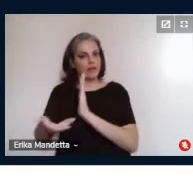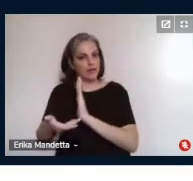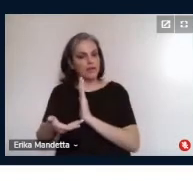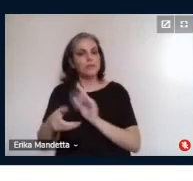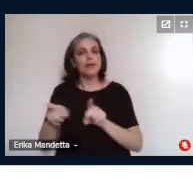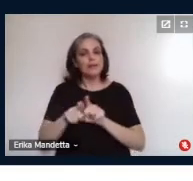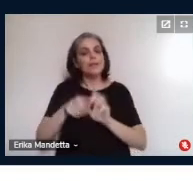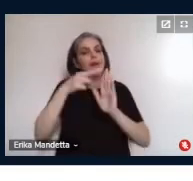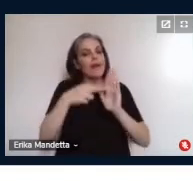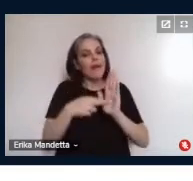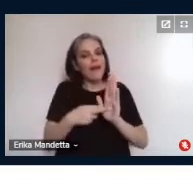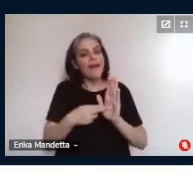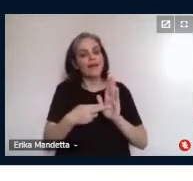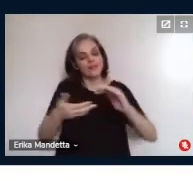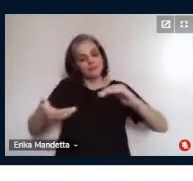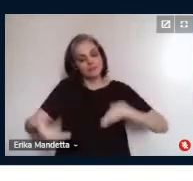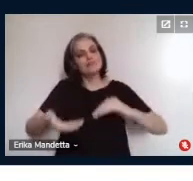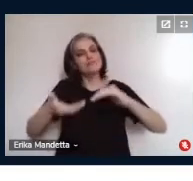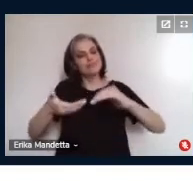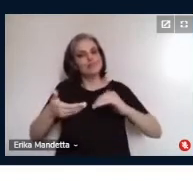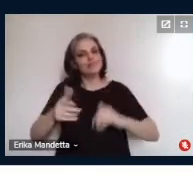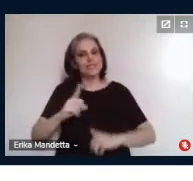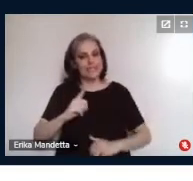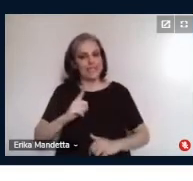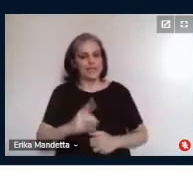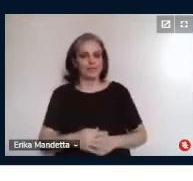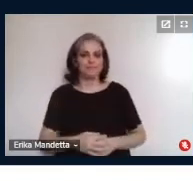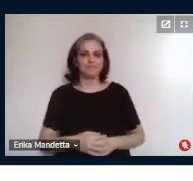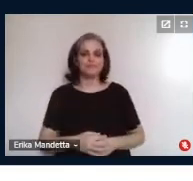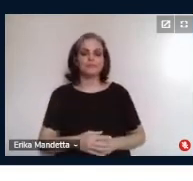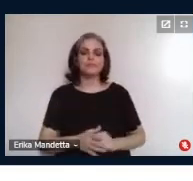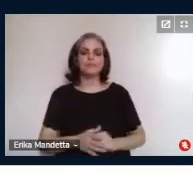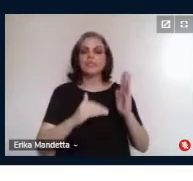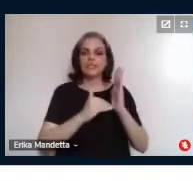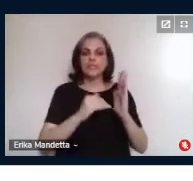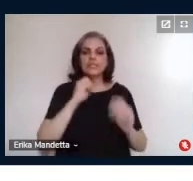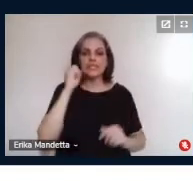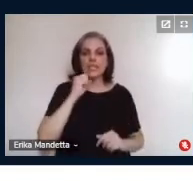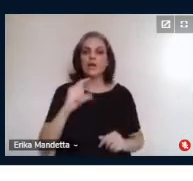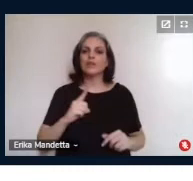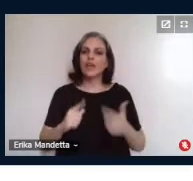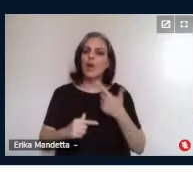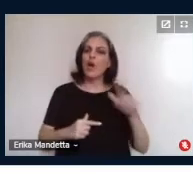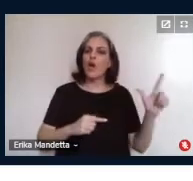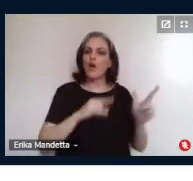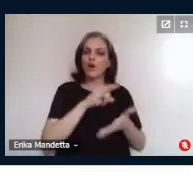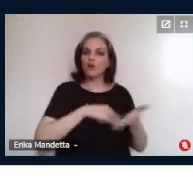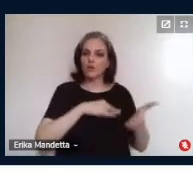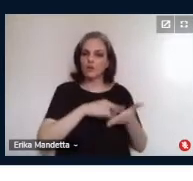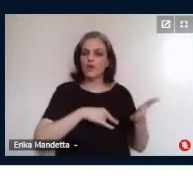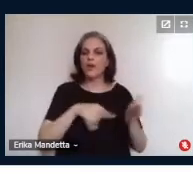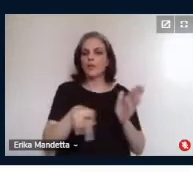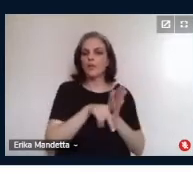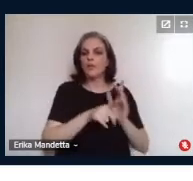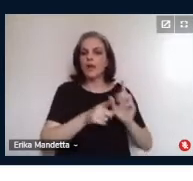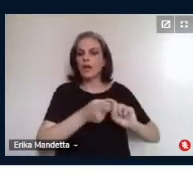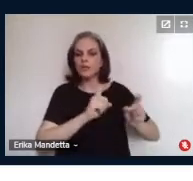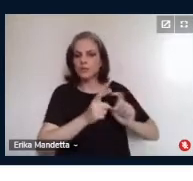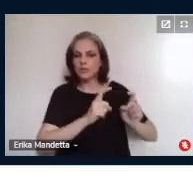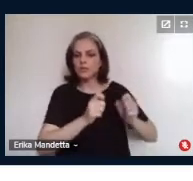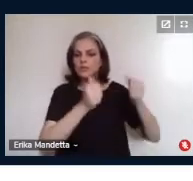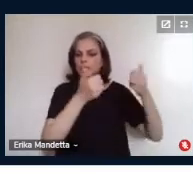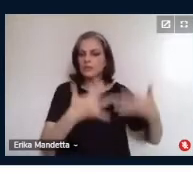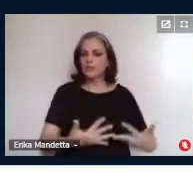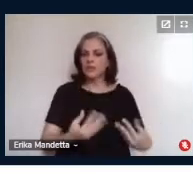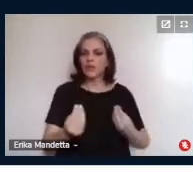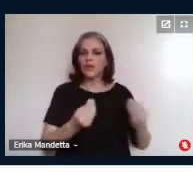Congresso Nacional. O Senado tem ainda um outro documento que é o regulamento administrativo que fala sobre a